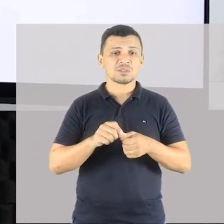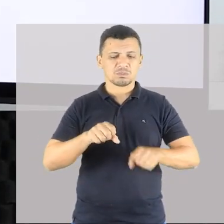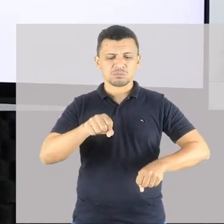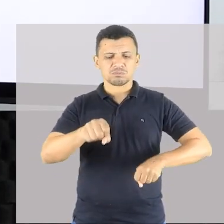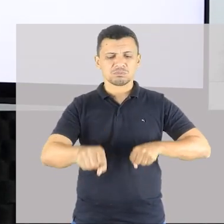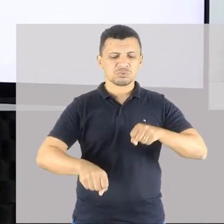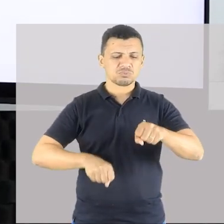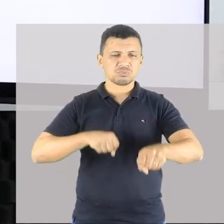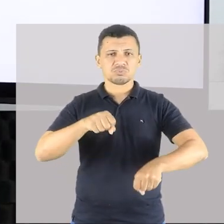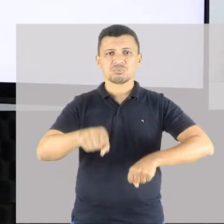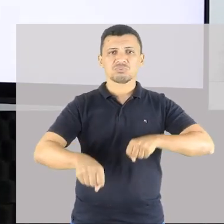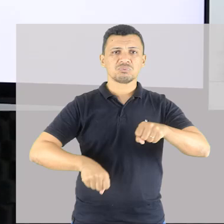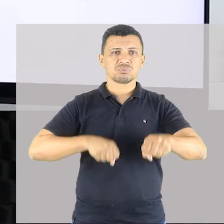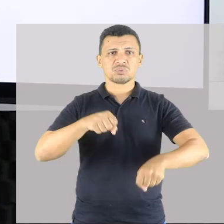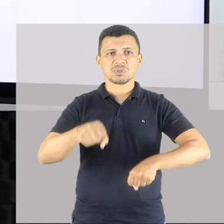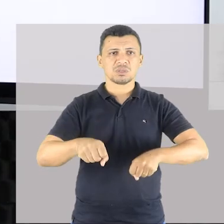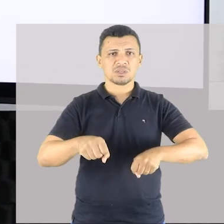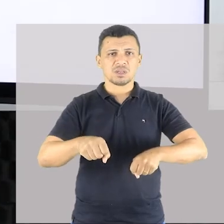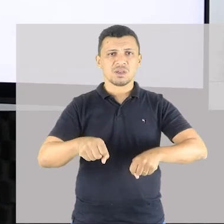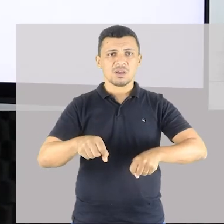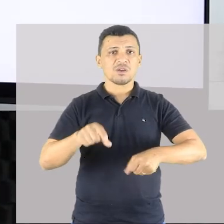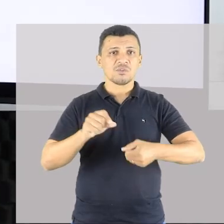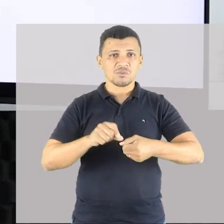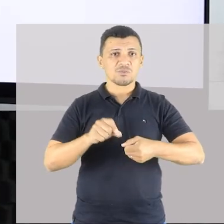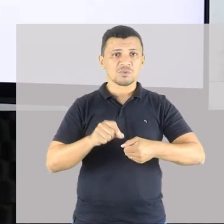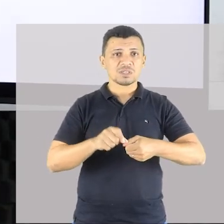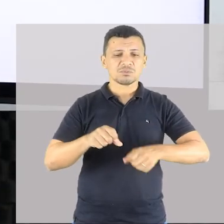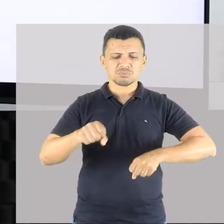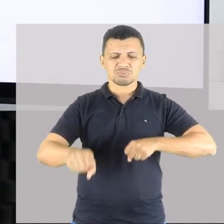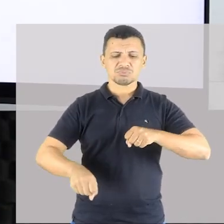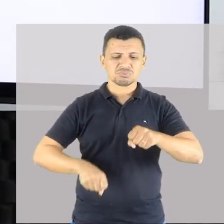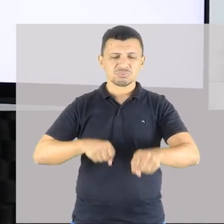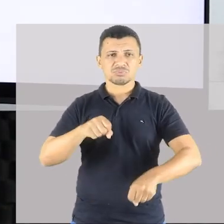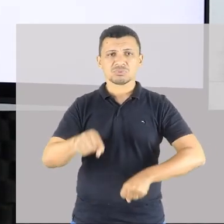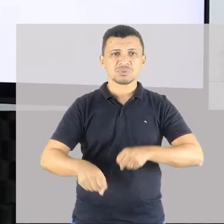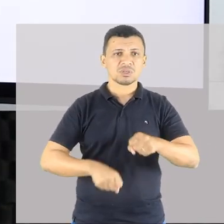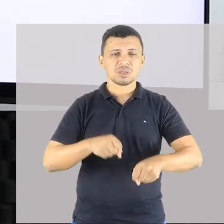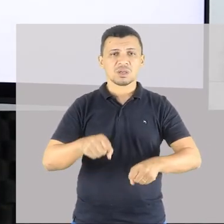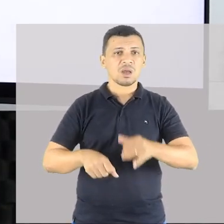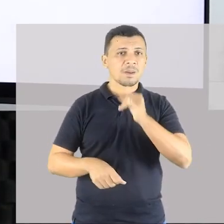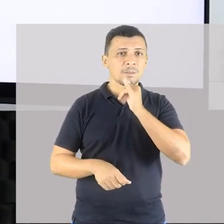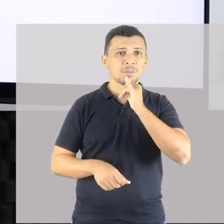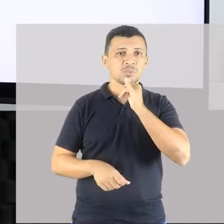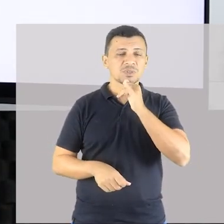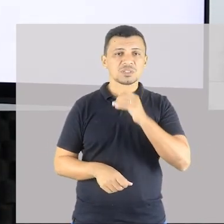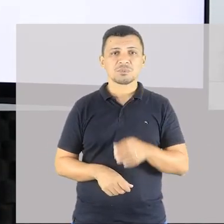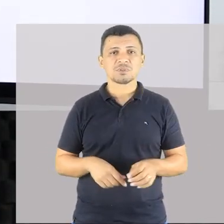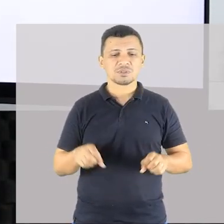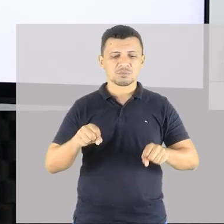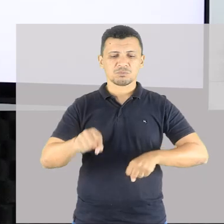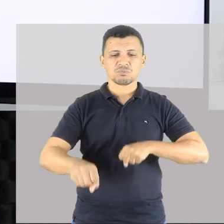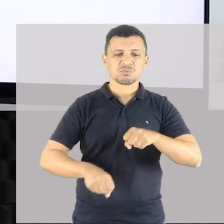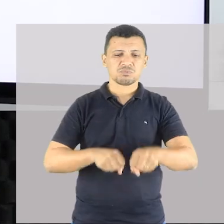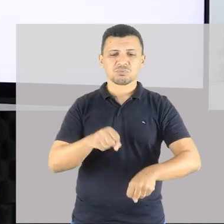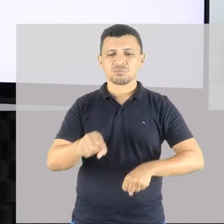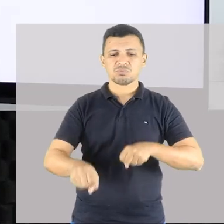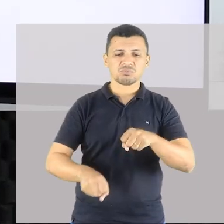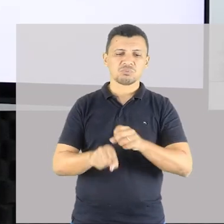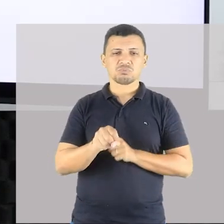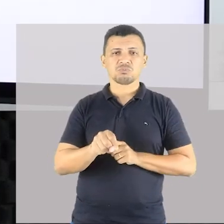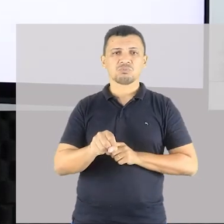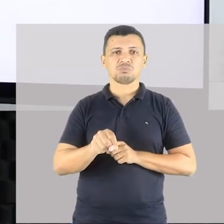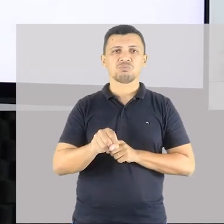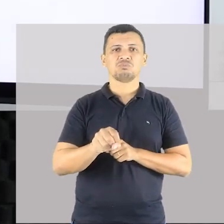dos pneus, faz isso aqui girar e acende, por exemplo, o farol da bike. Enquanto você tá